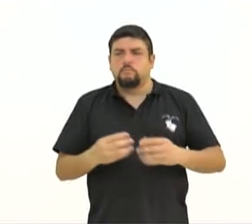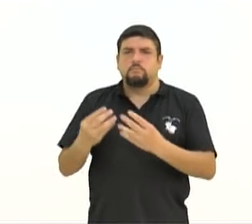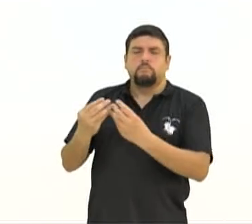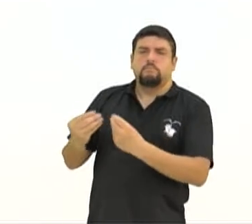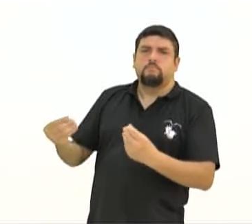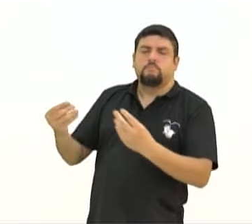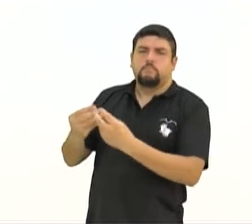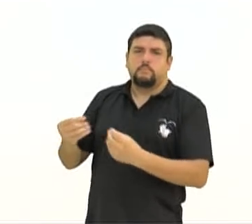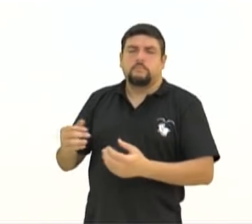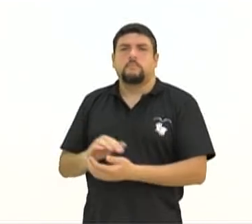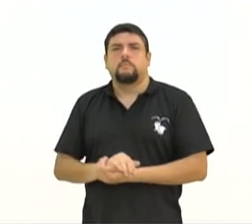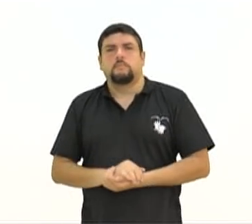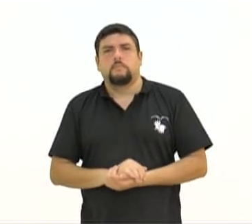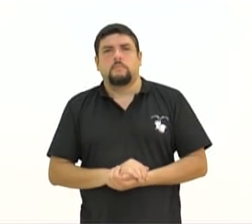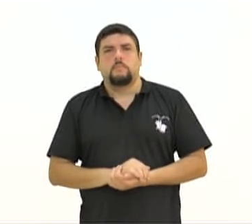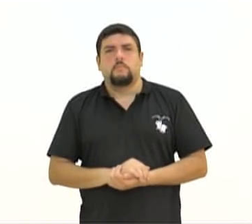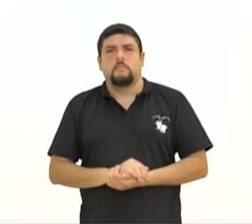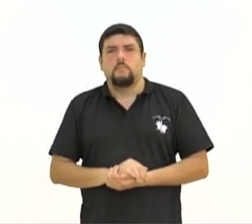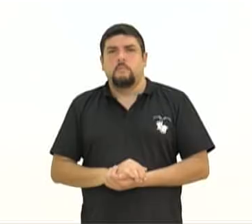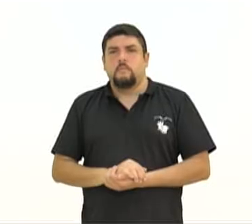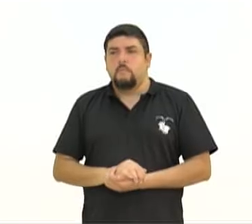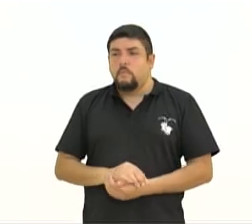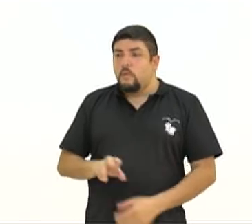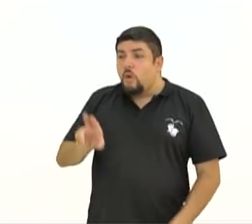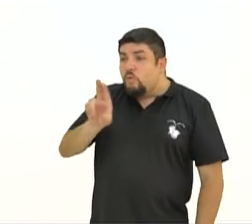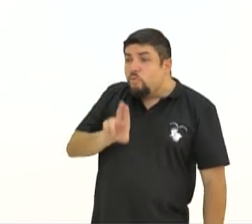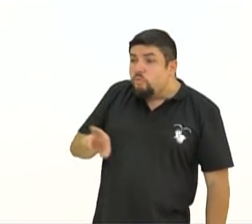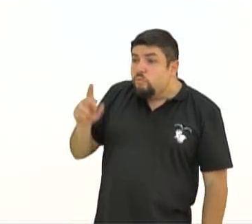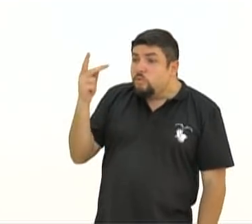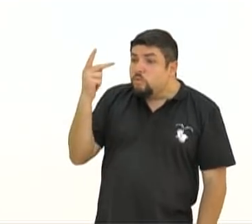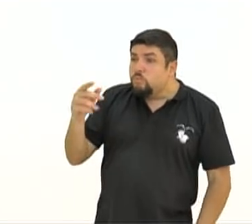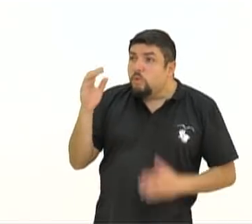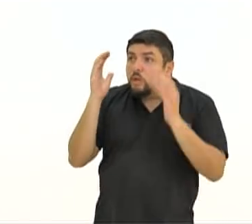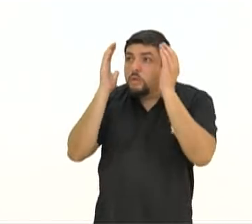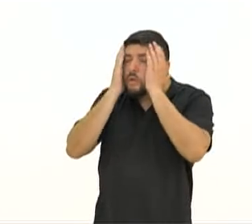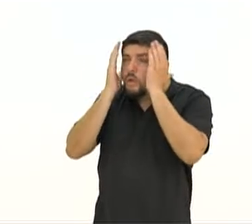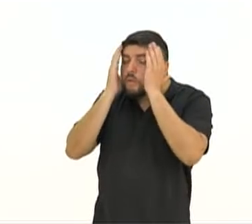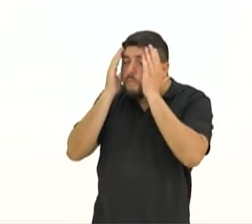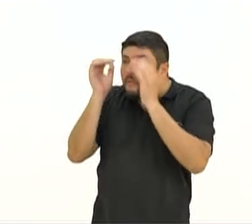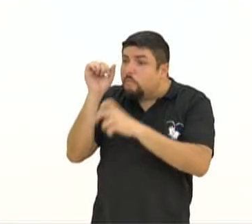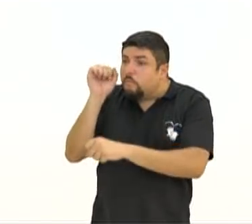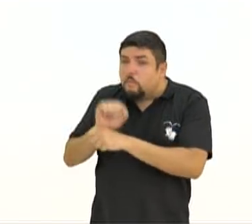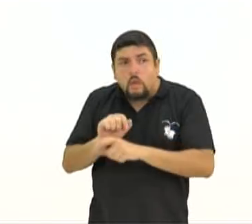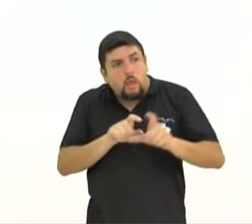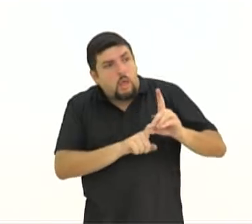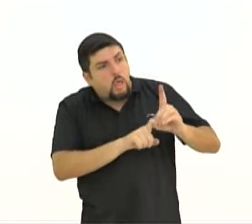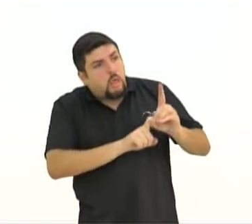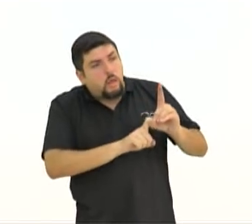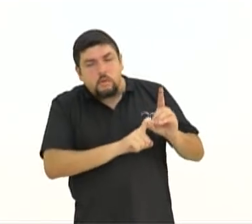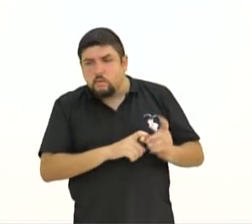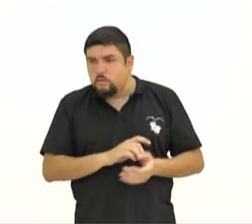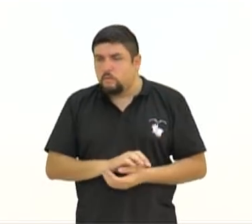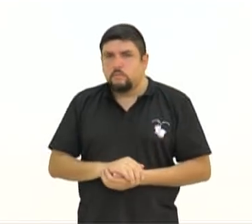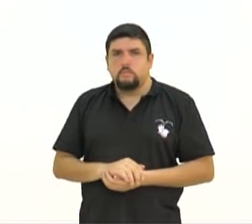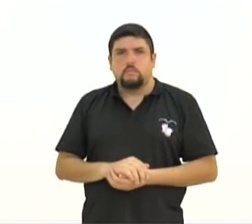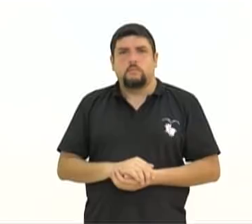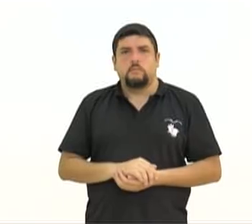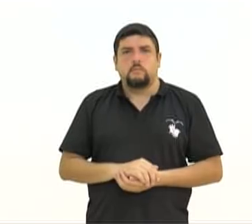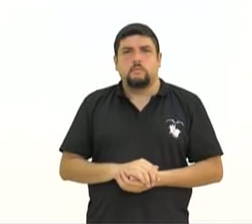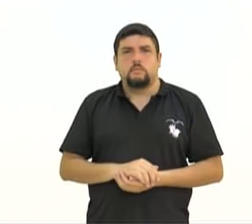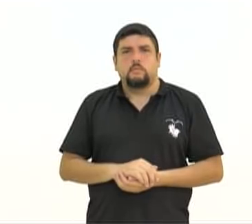gente aprender. Então, use a cabeça e pare de depender dos outros. Né? Temos esse exemplo aqui.